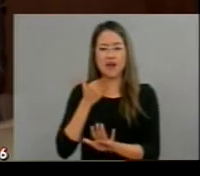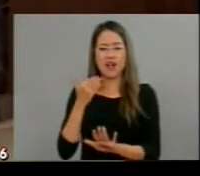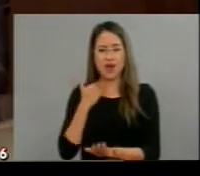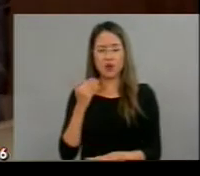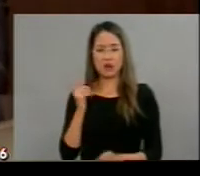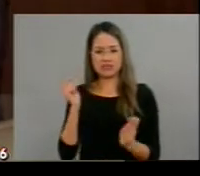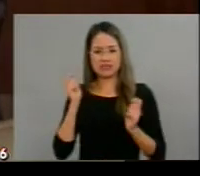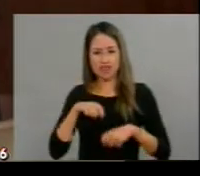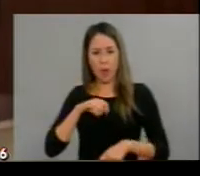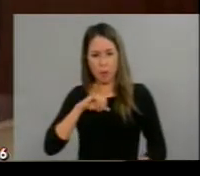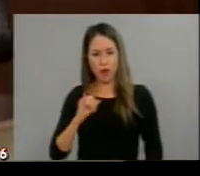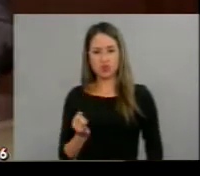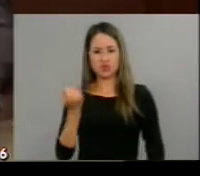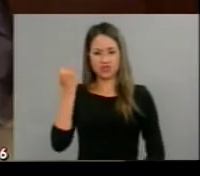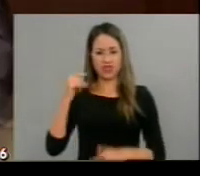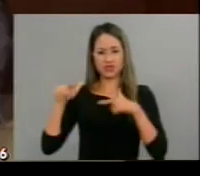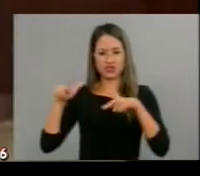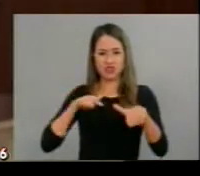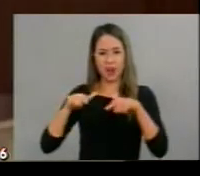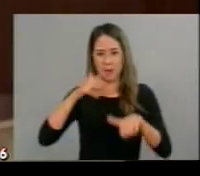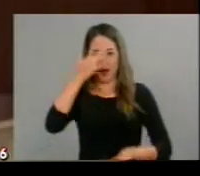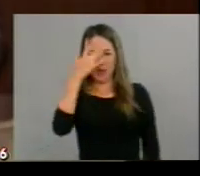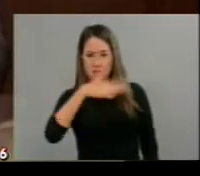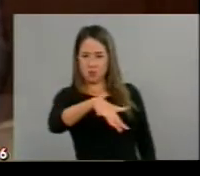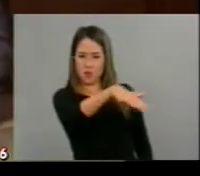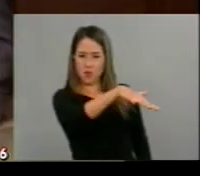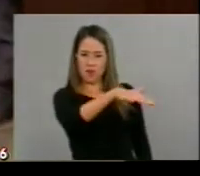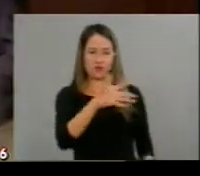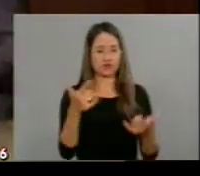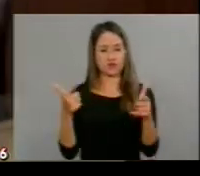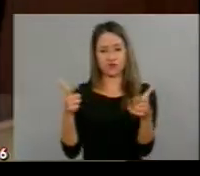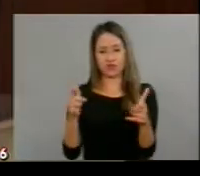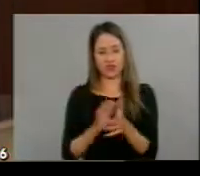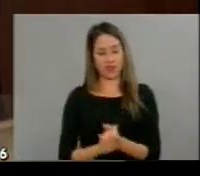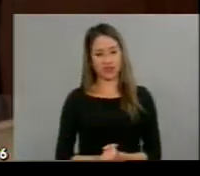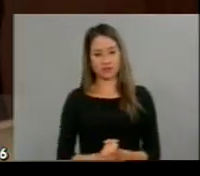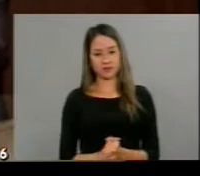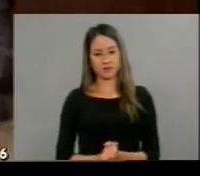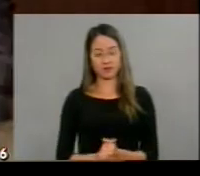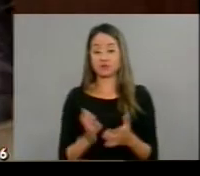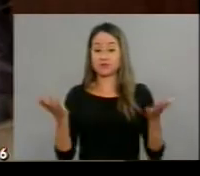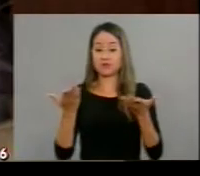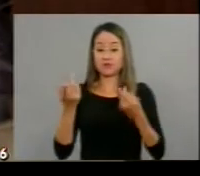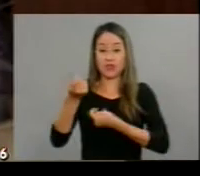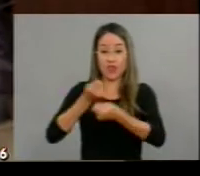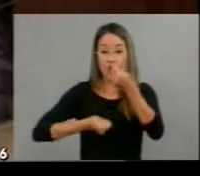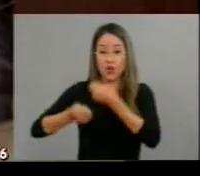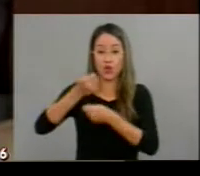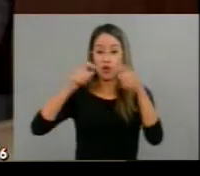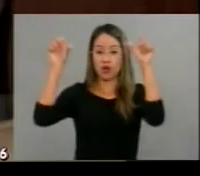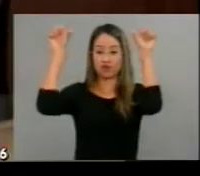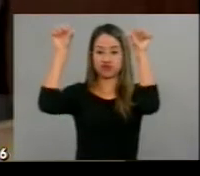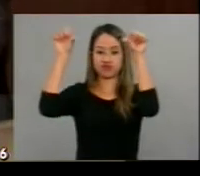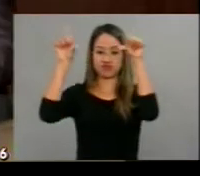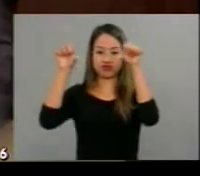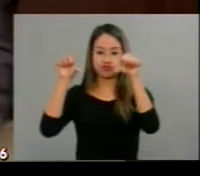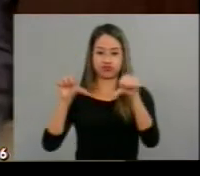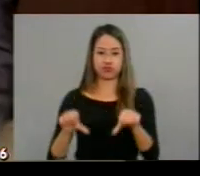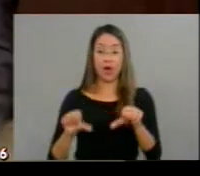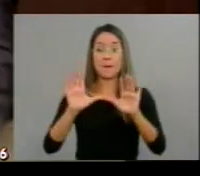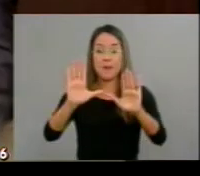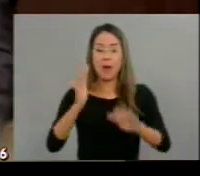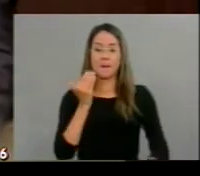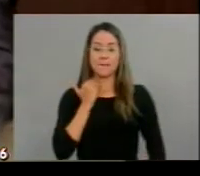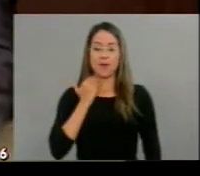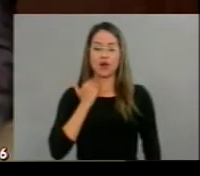portanto, hoje a financiarização do capital, a financiarização da economia está destruindo a economia no mundo inteiro, inclusive a